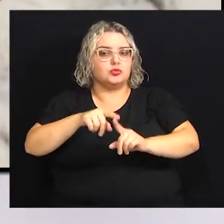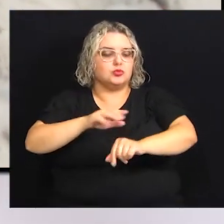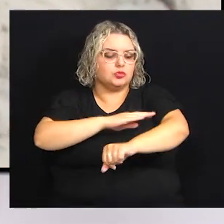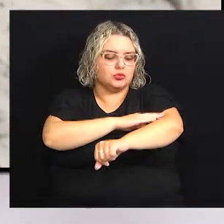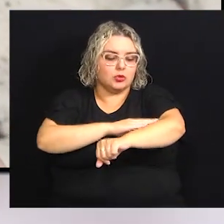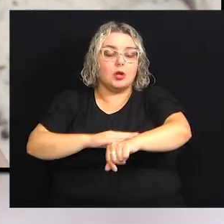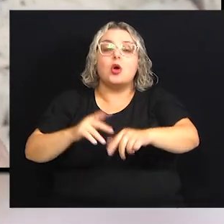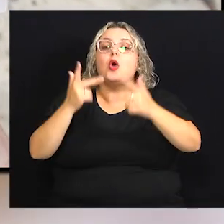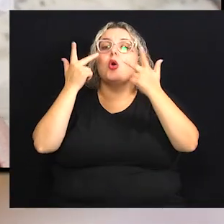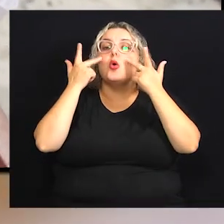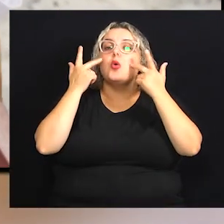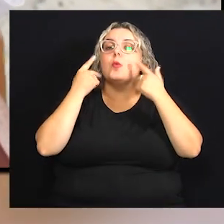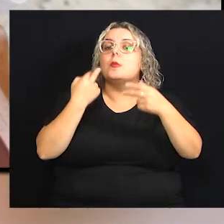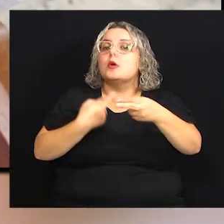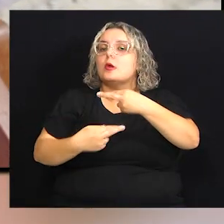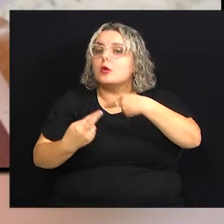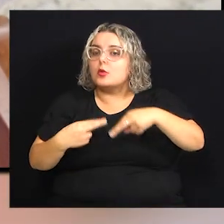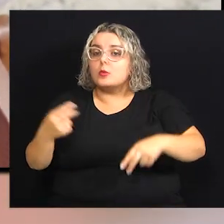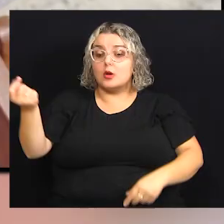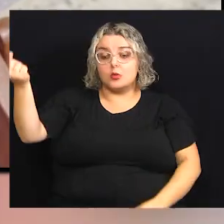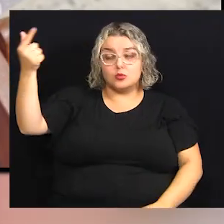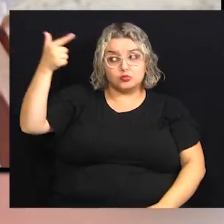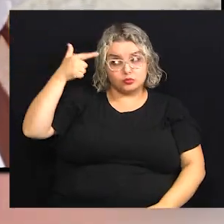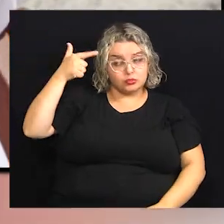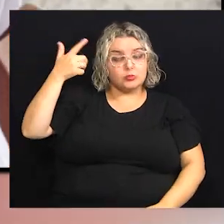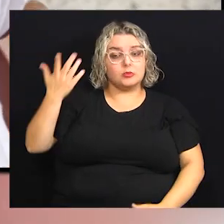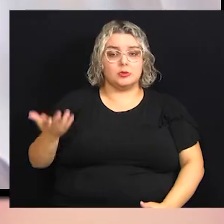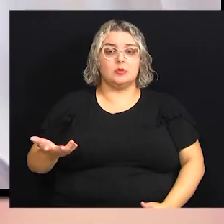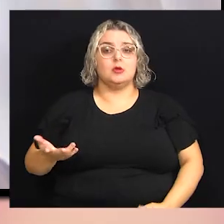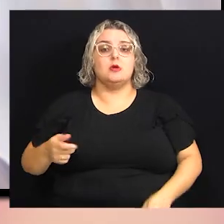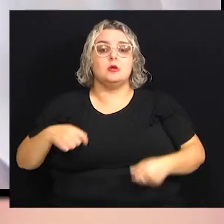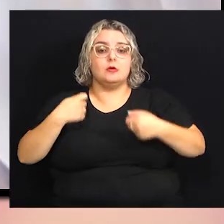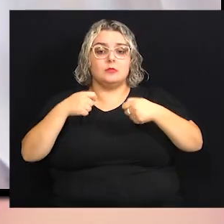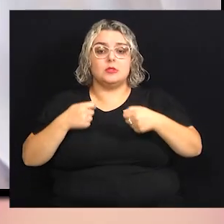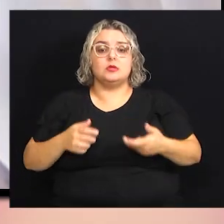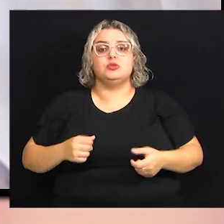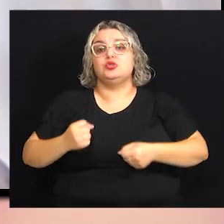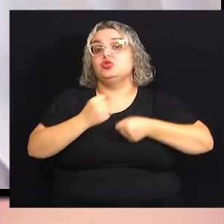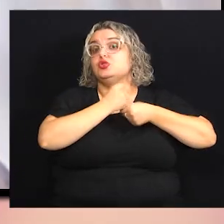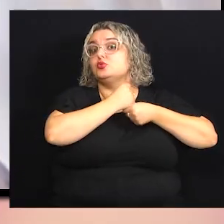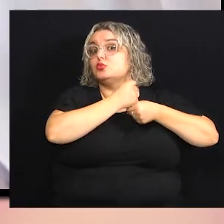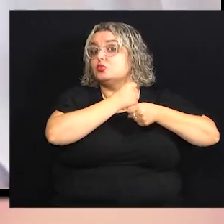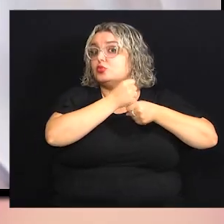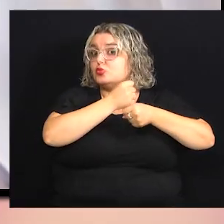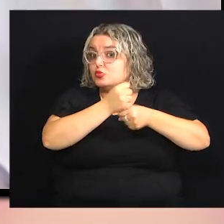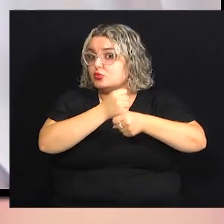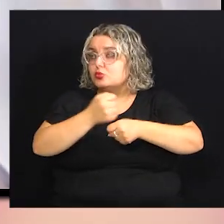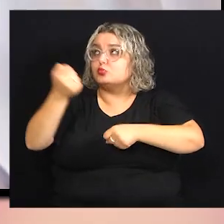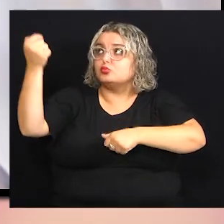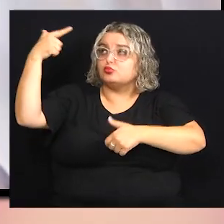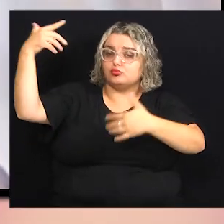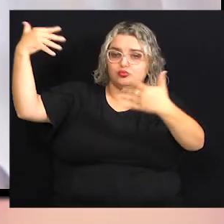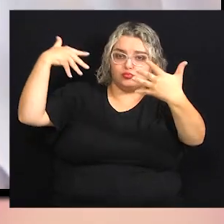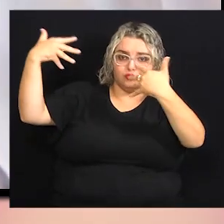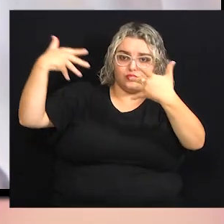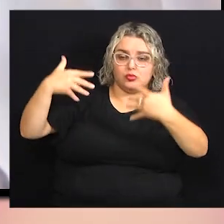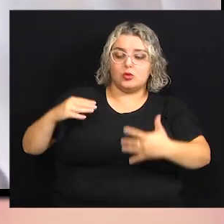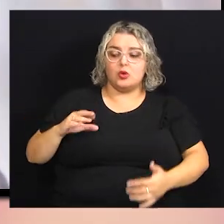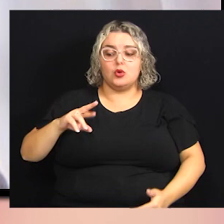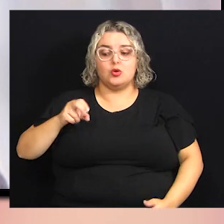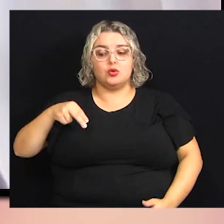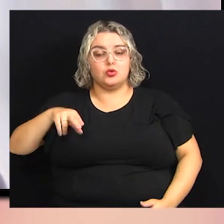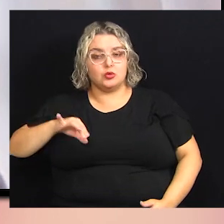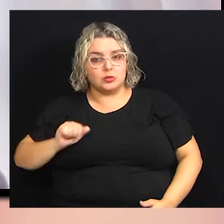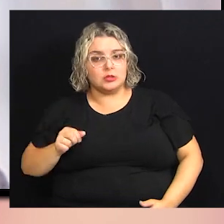pele. Geralmente relacionado à exposição solar, a gente precisa de muitos anos de ter essa exposição